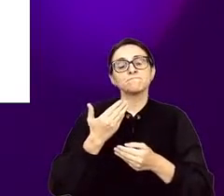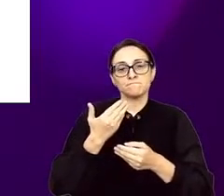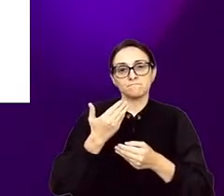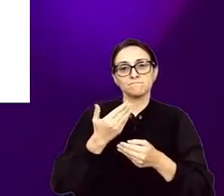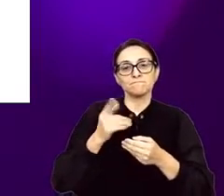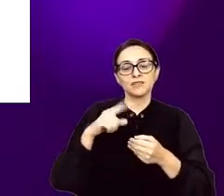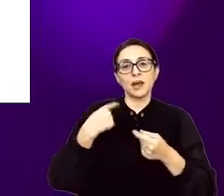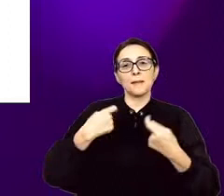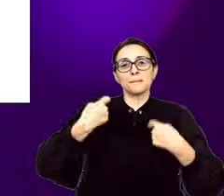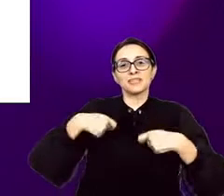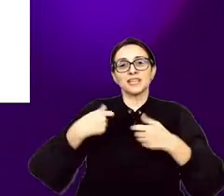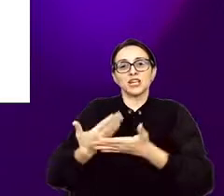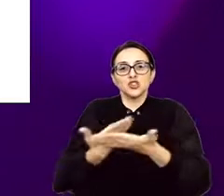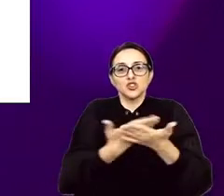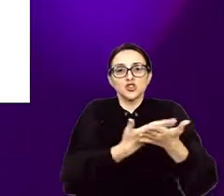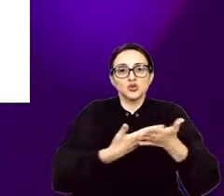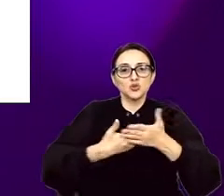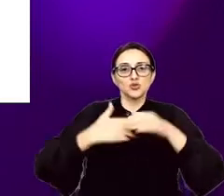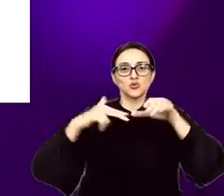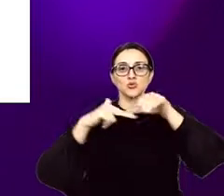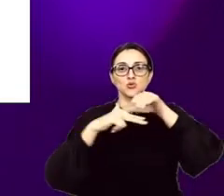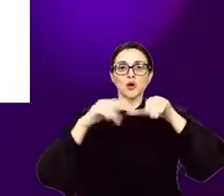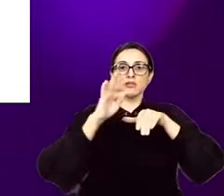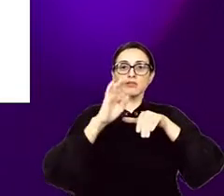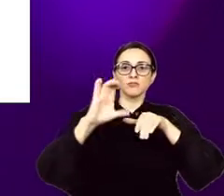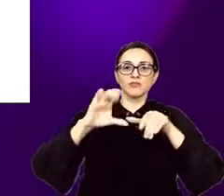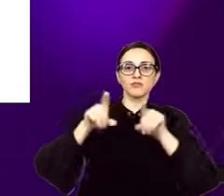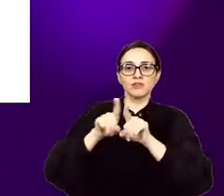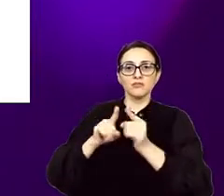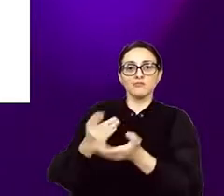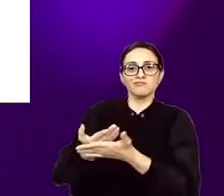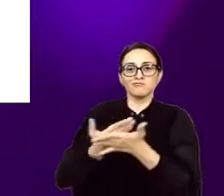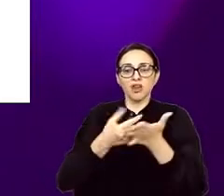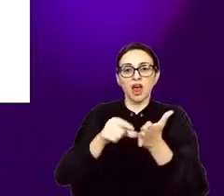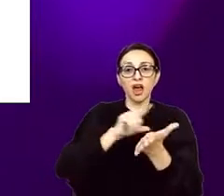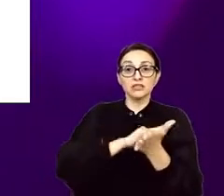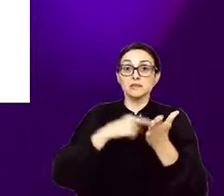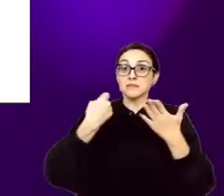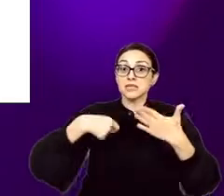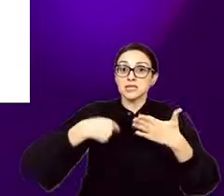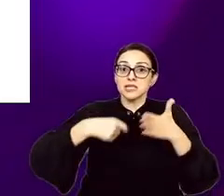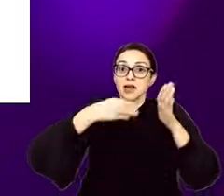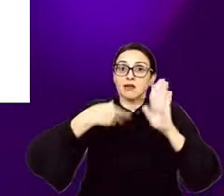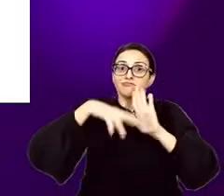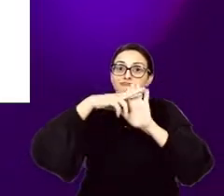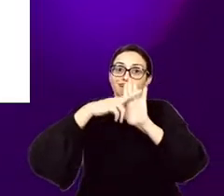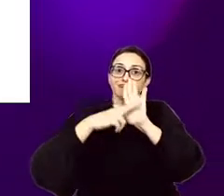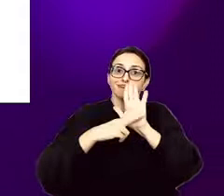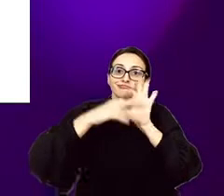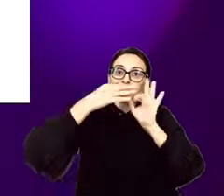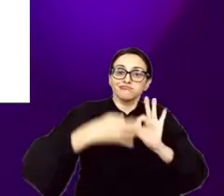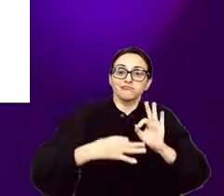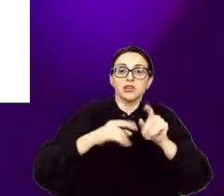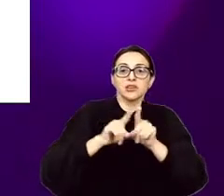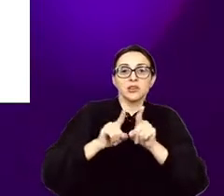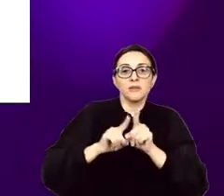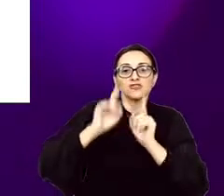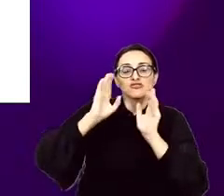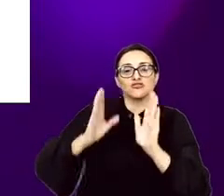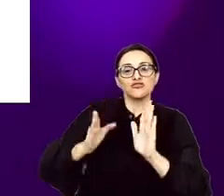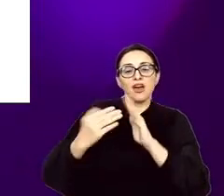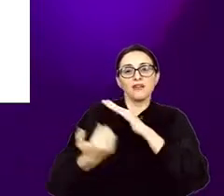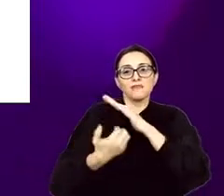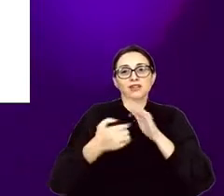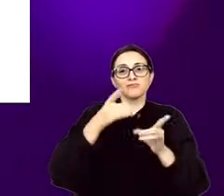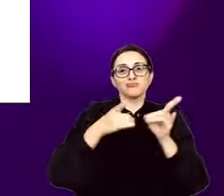A gente precisa de um estudo tomográfico. Esse estudo tomográfico ele é feito seguindo um protocolo pré-definido que já vem pela empresa do robô,